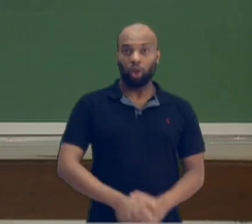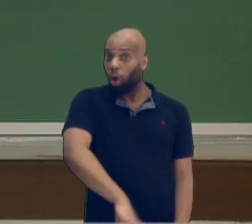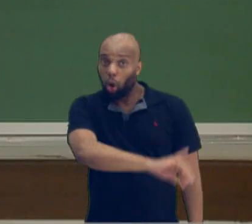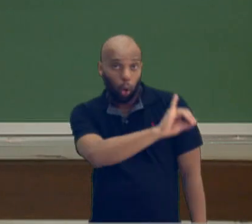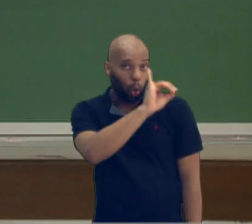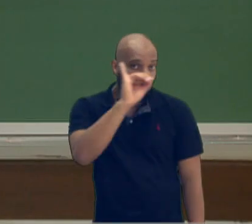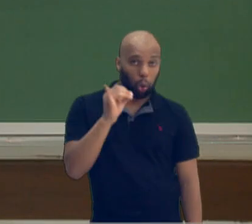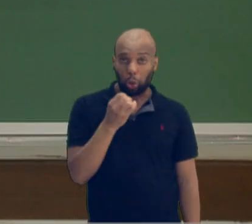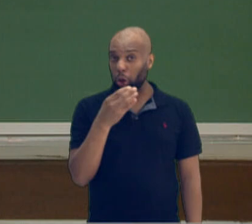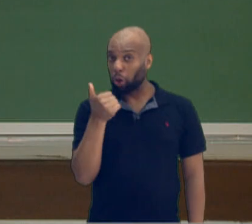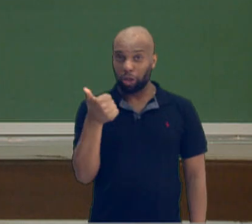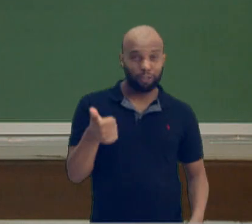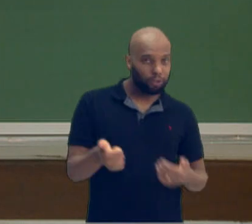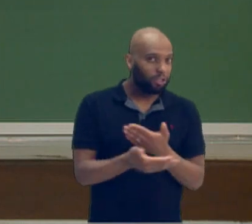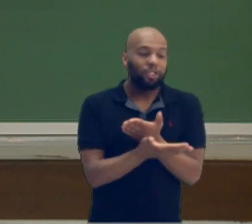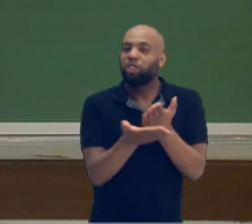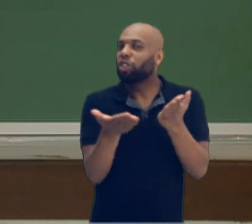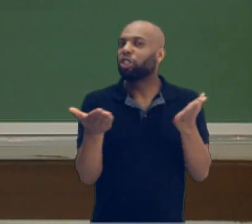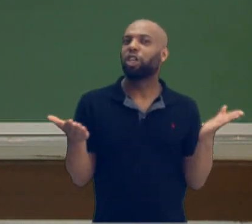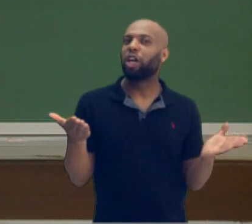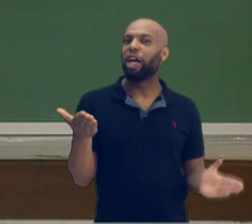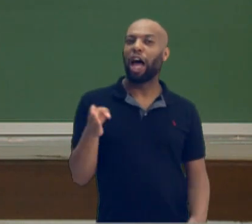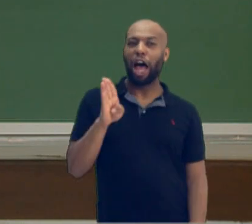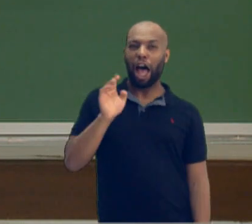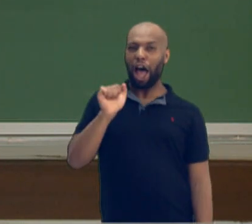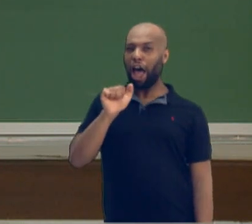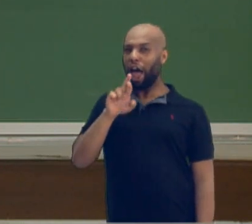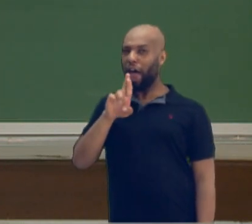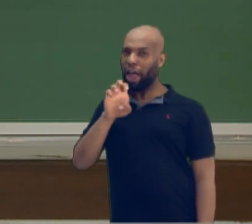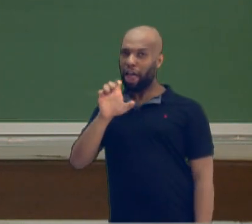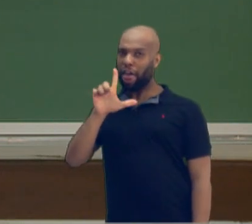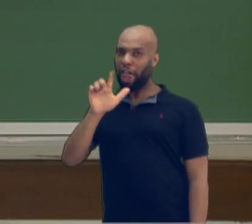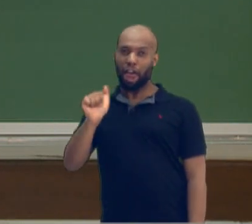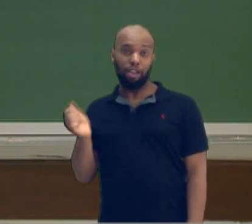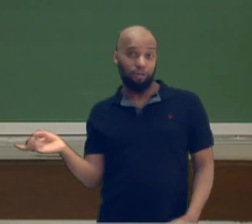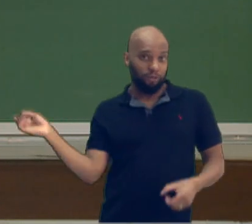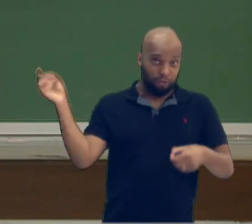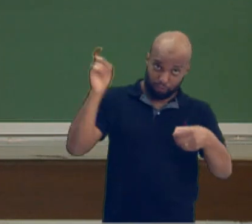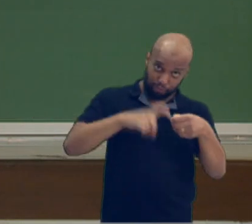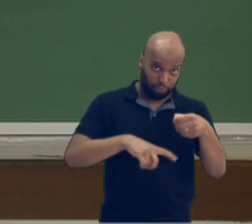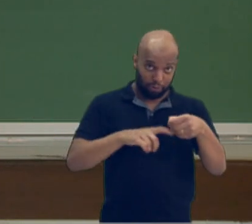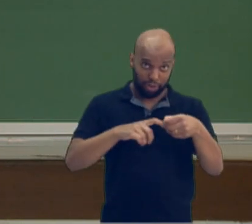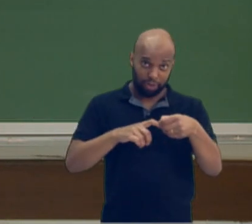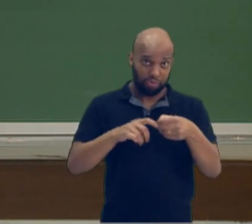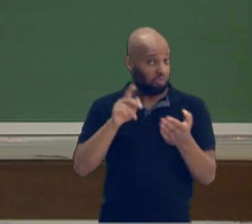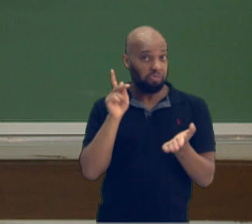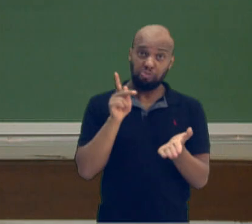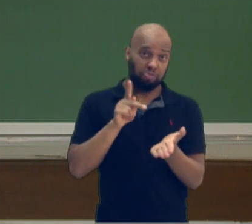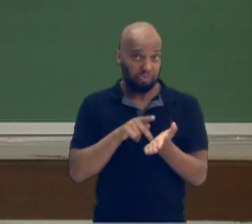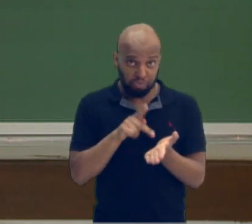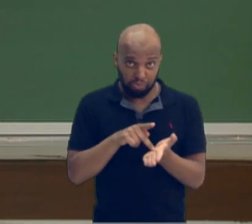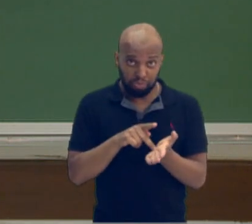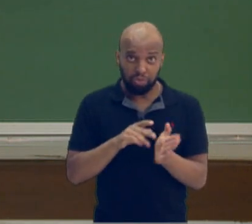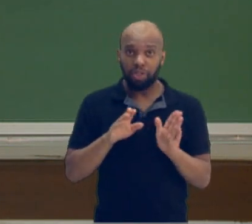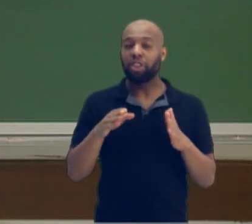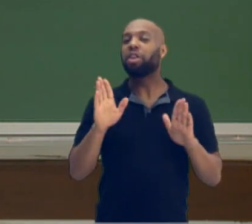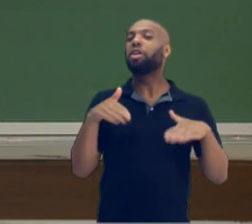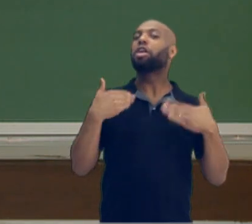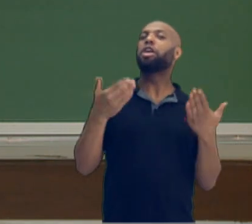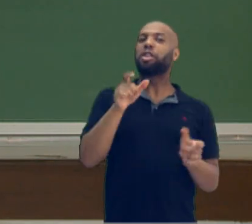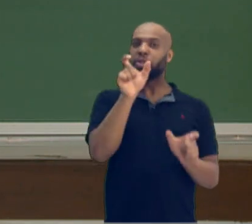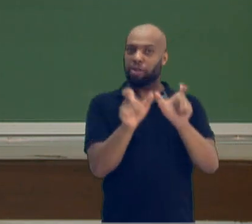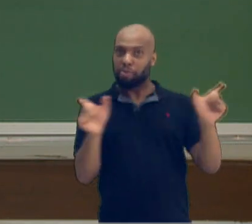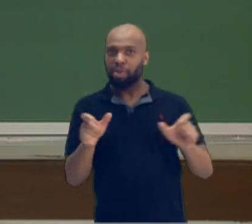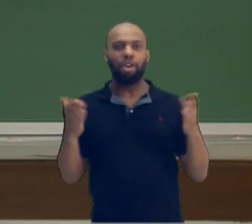Olá, tudo bem com vocês? Barbela está de volta, não é mesmo? Bom, gente,